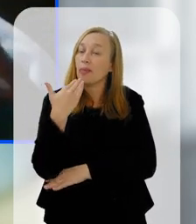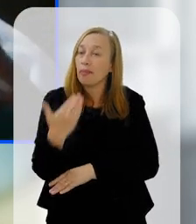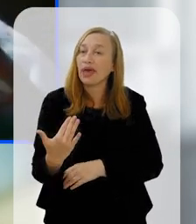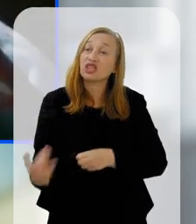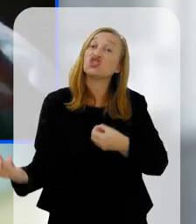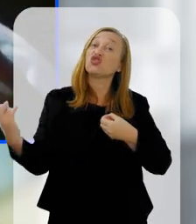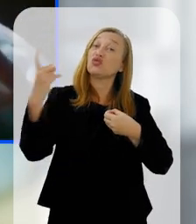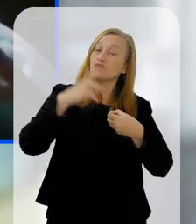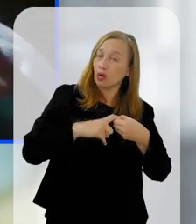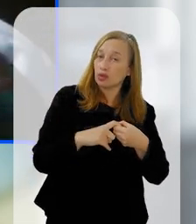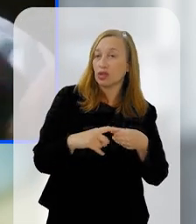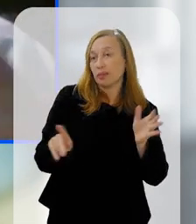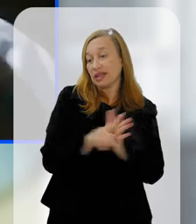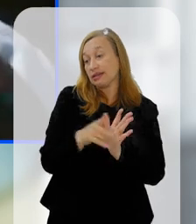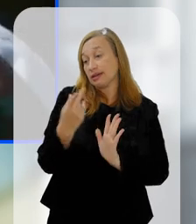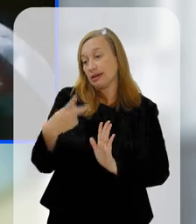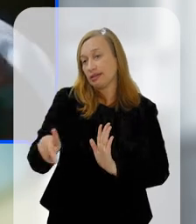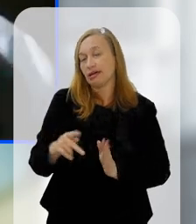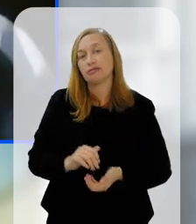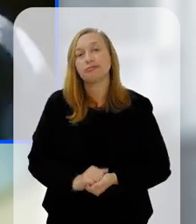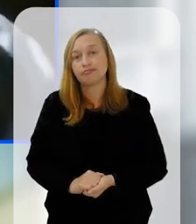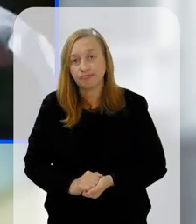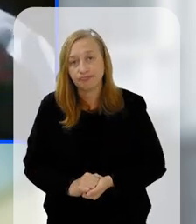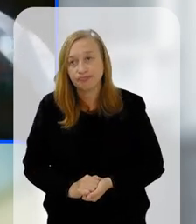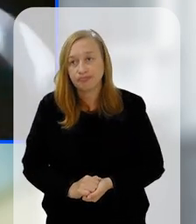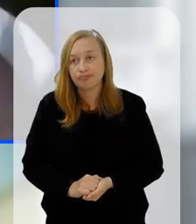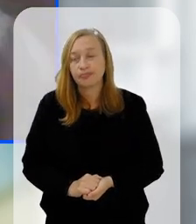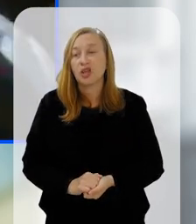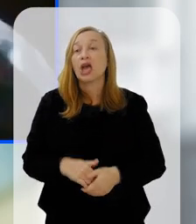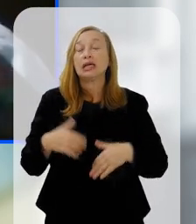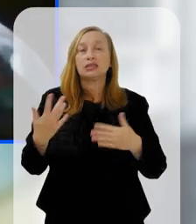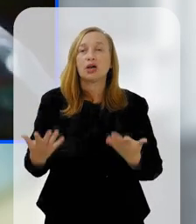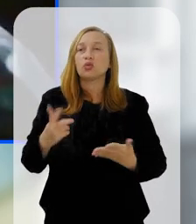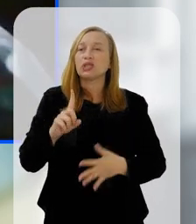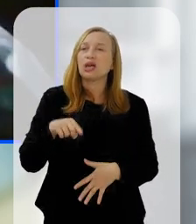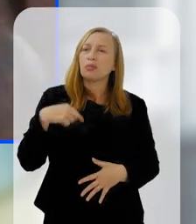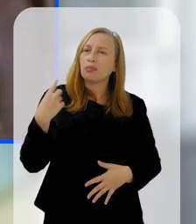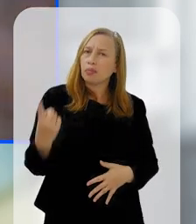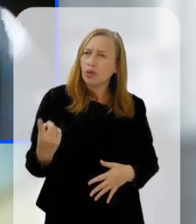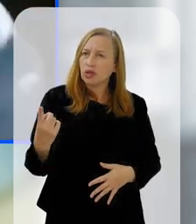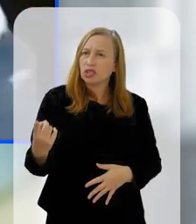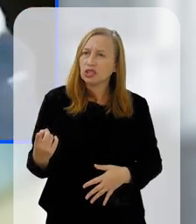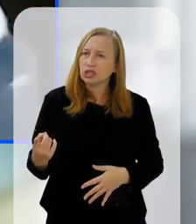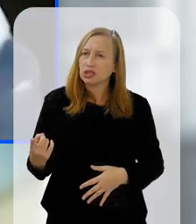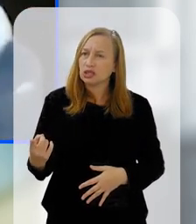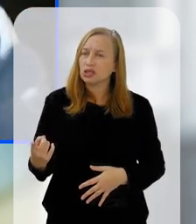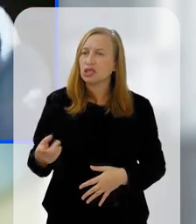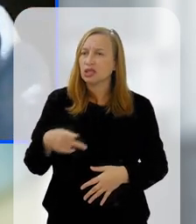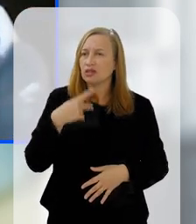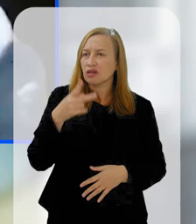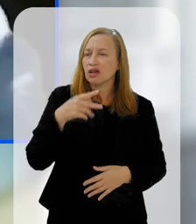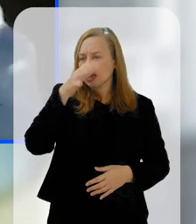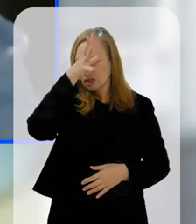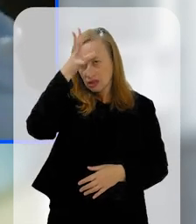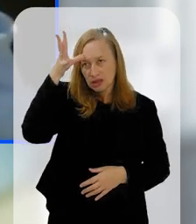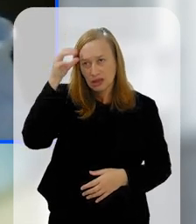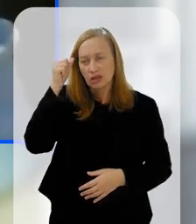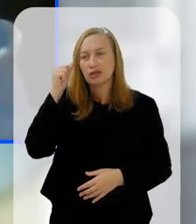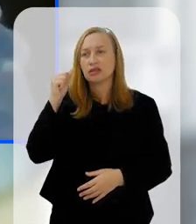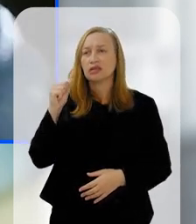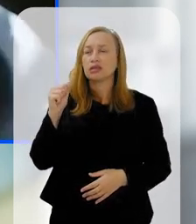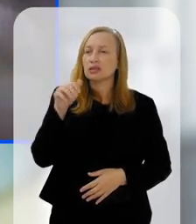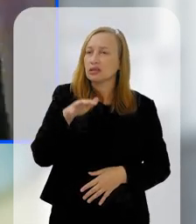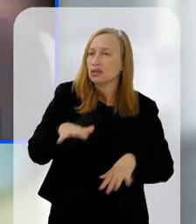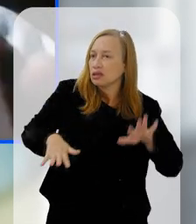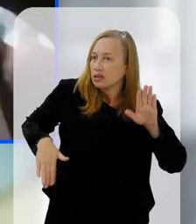natureza recupera aquilo que as pessoas achavam que iam simplesmente retirar. Então, depois de